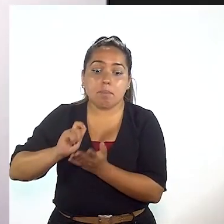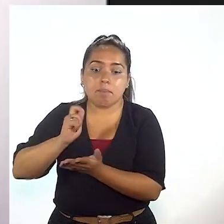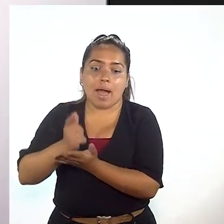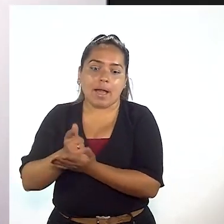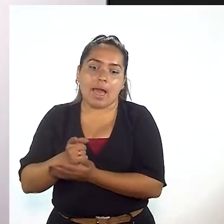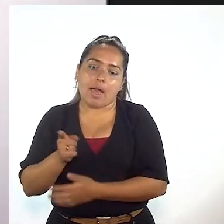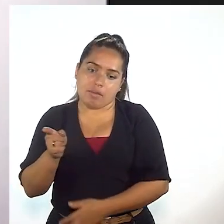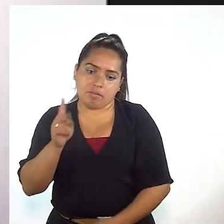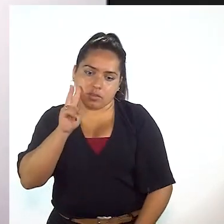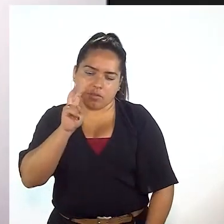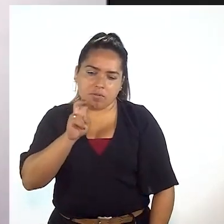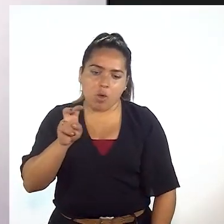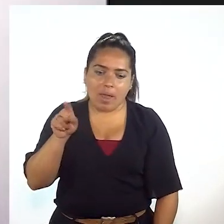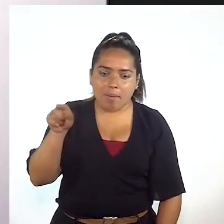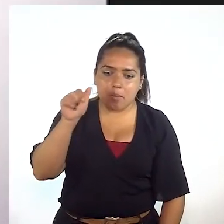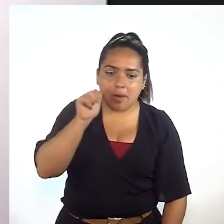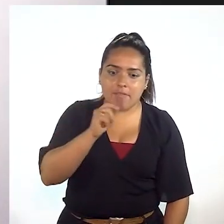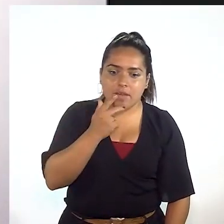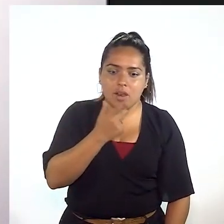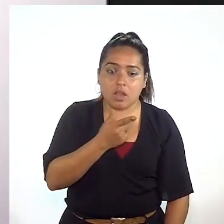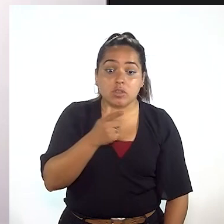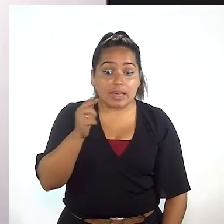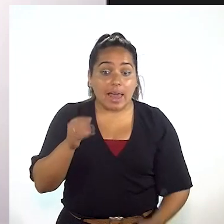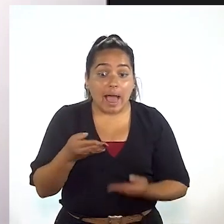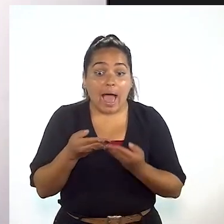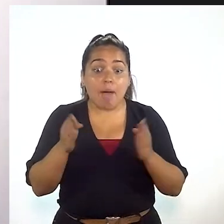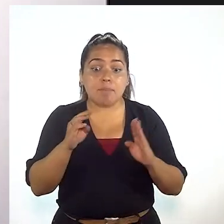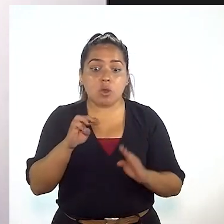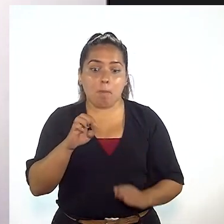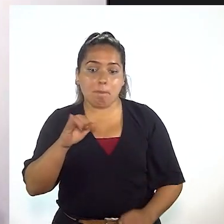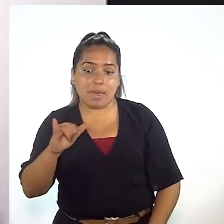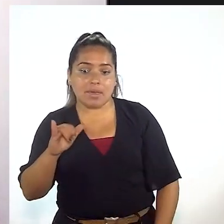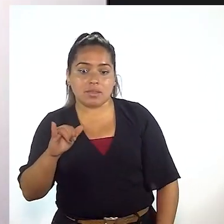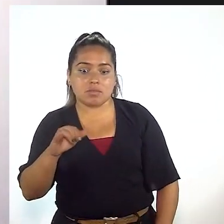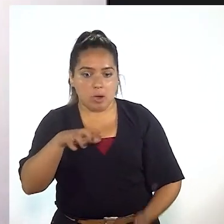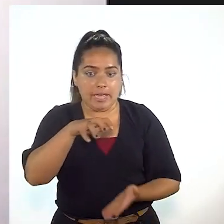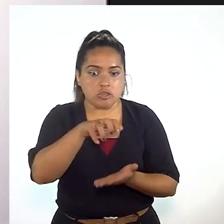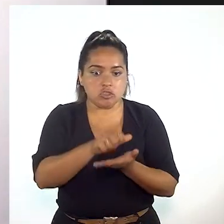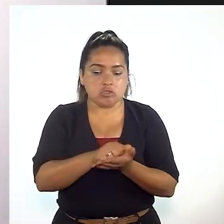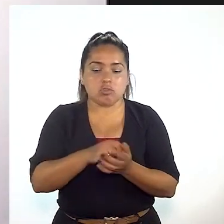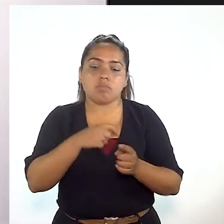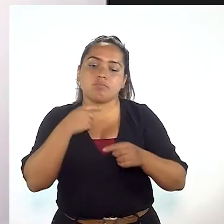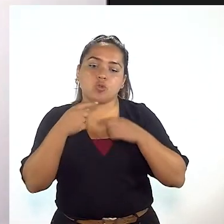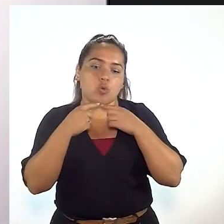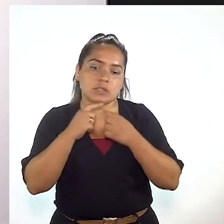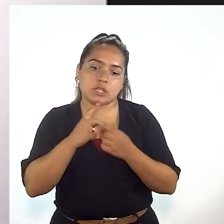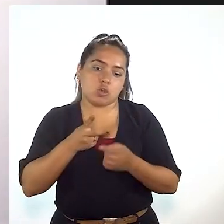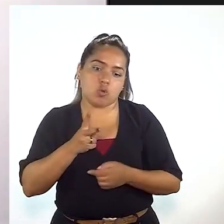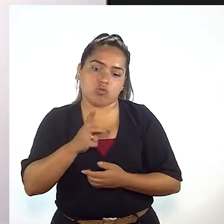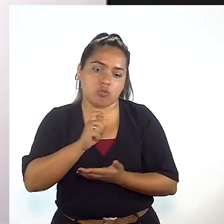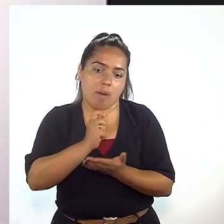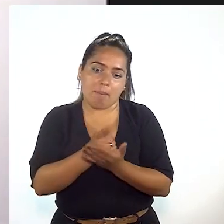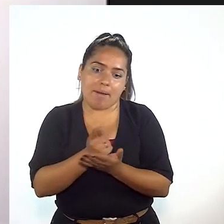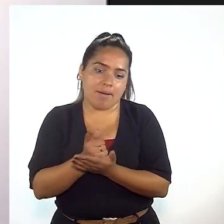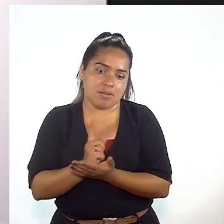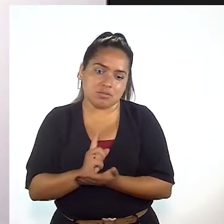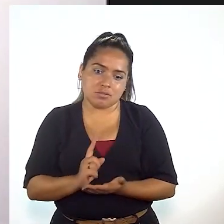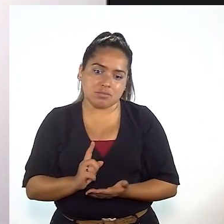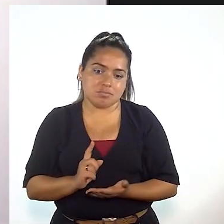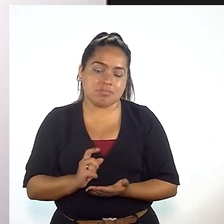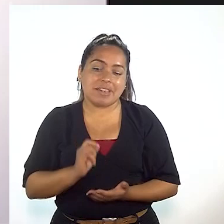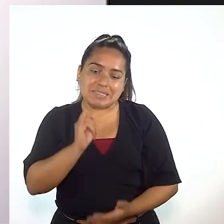para uma pessoa pagar todo mês. Vide aí que a Joana acabou de falar, né? Que ela abriu o MEI, mas não conseguiu pagar. Aí, a nível